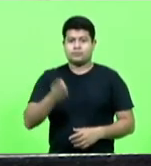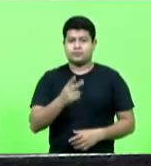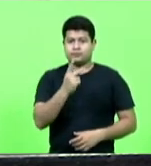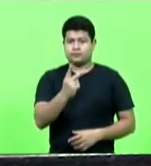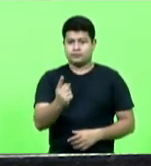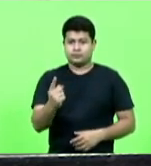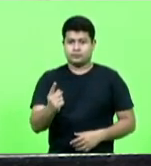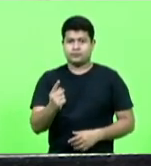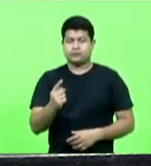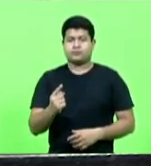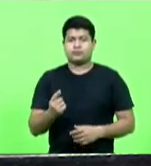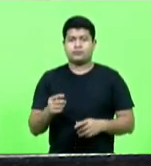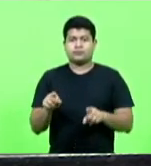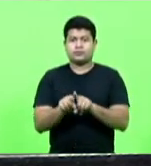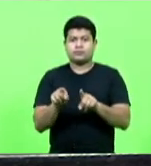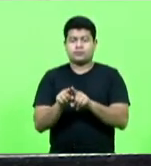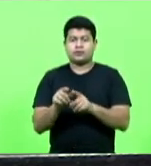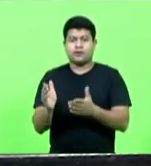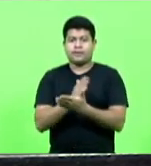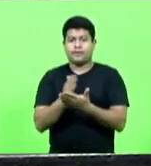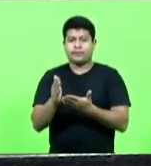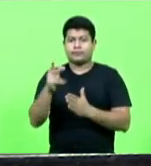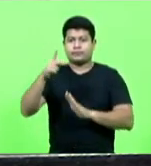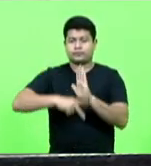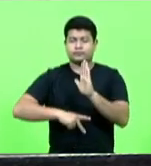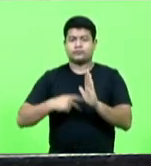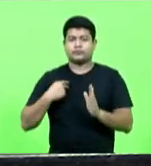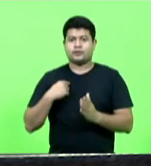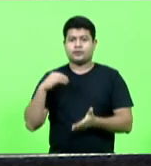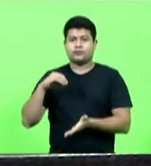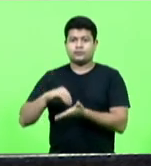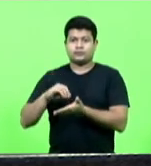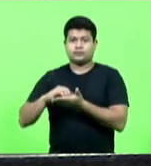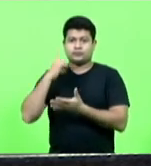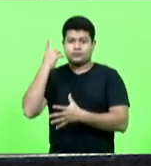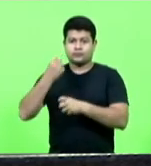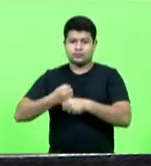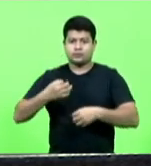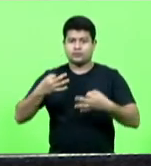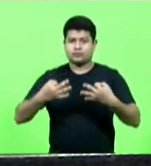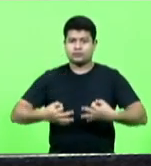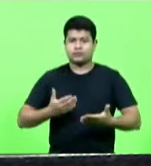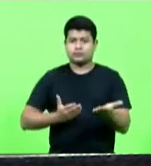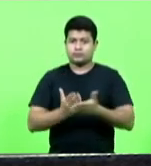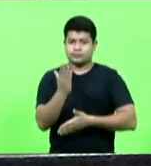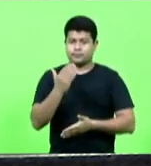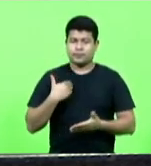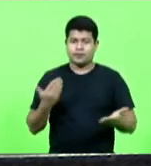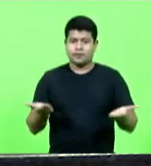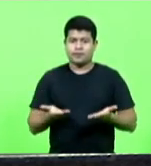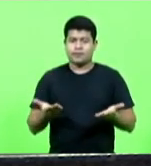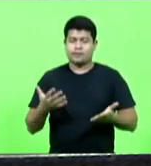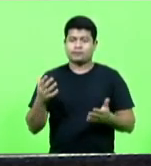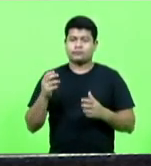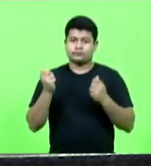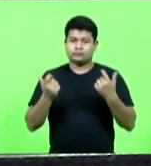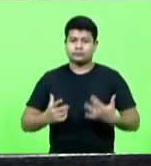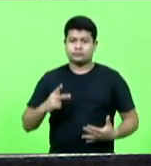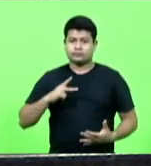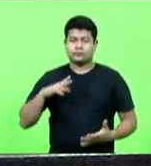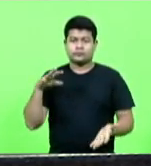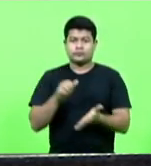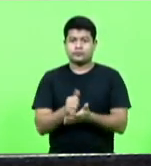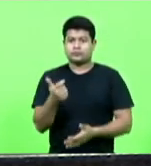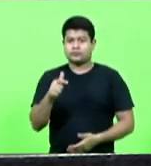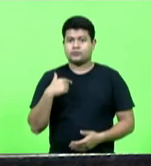matérias deixaram de ser apreciadas por falta de quórum. Explicações pessoais. Não houve oradores inscritos. Nada mais